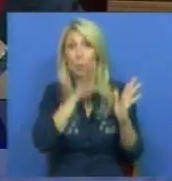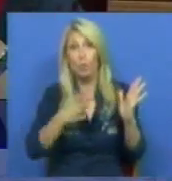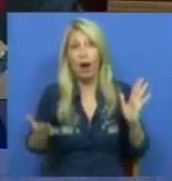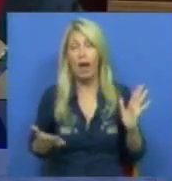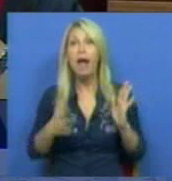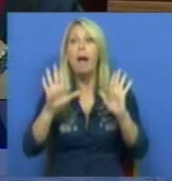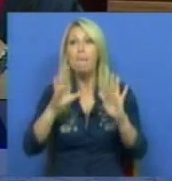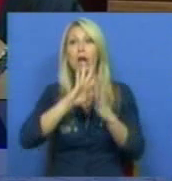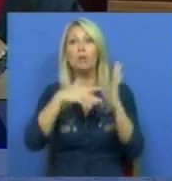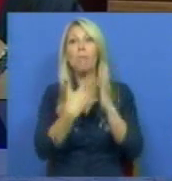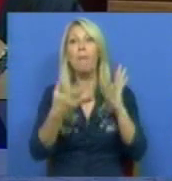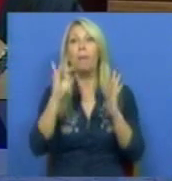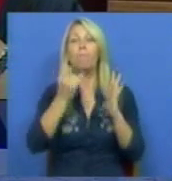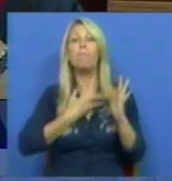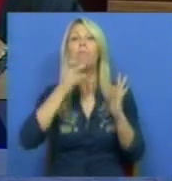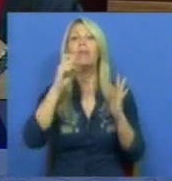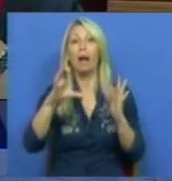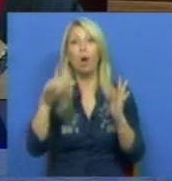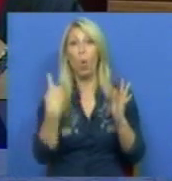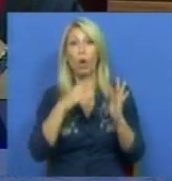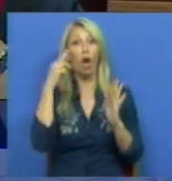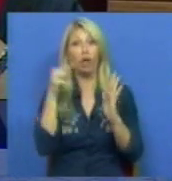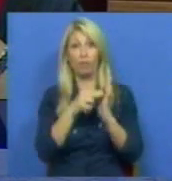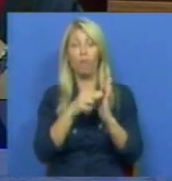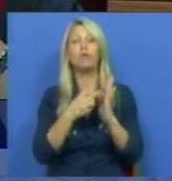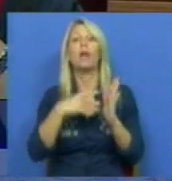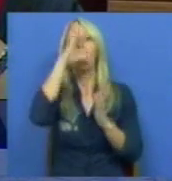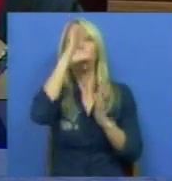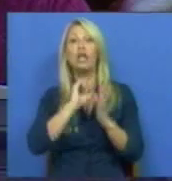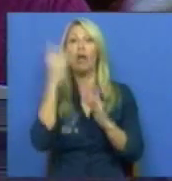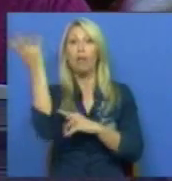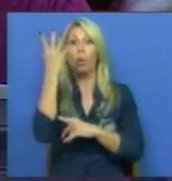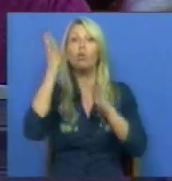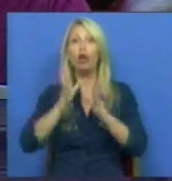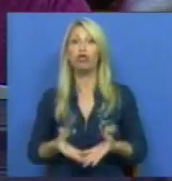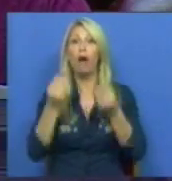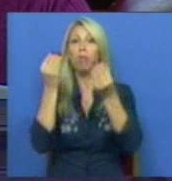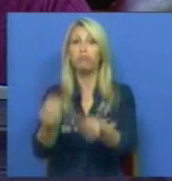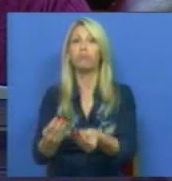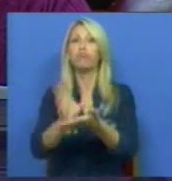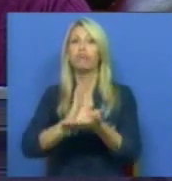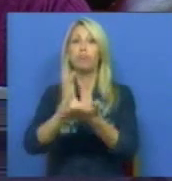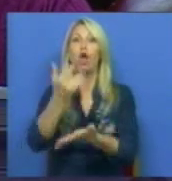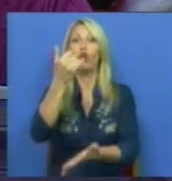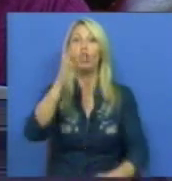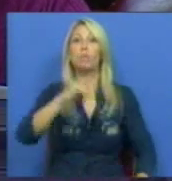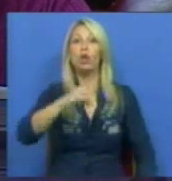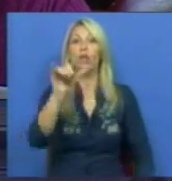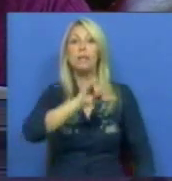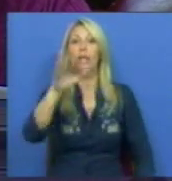do PIDAC o que nós conseguimos ver é que o Ministério da Cultura já entregou 2.500.000